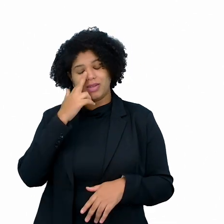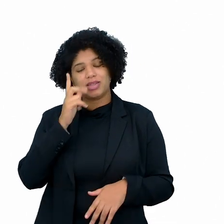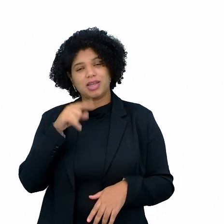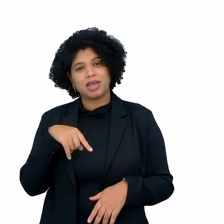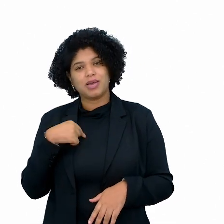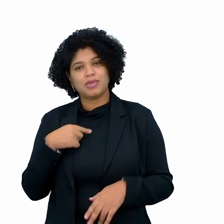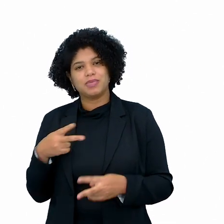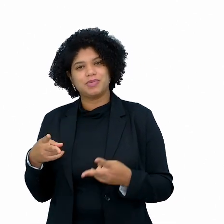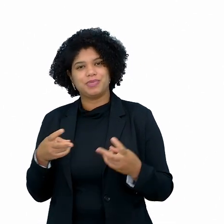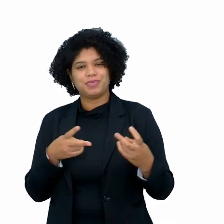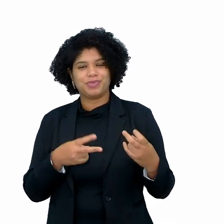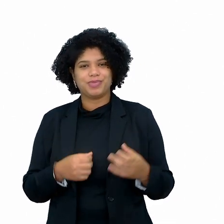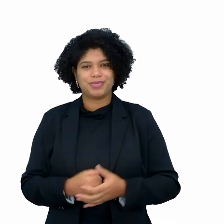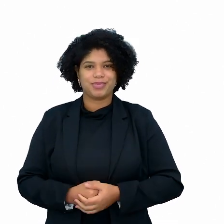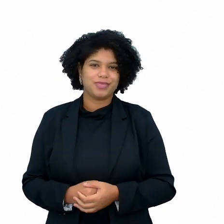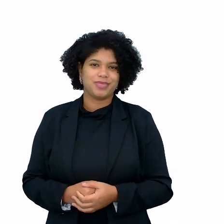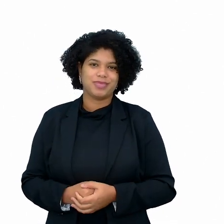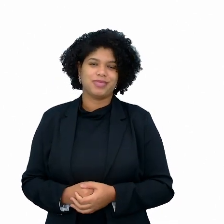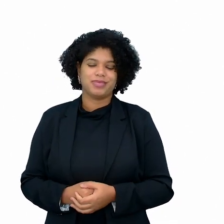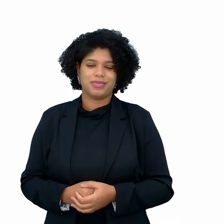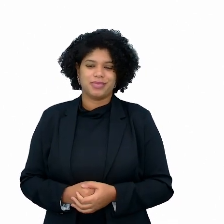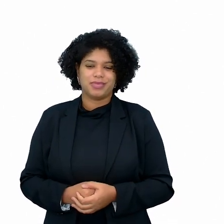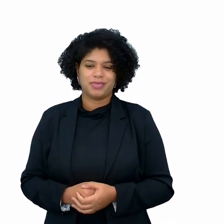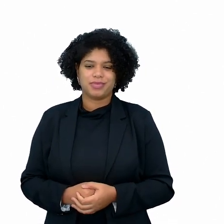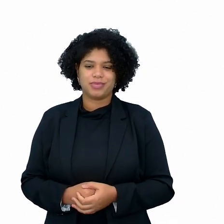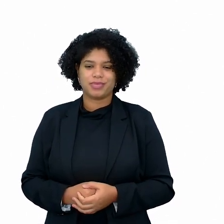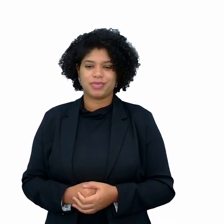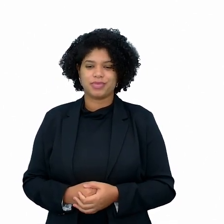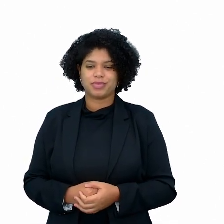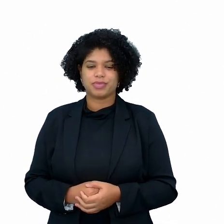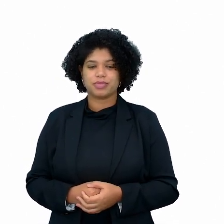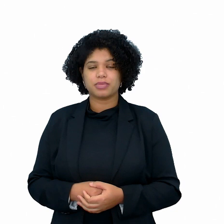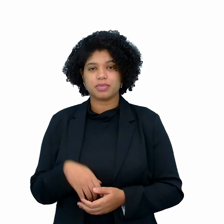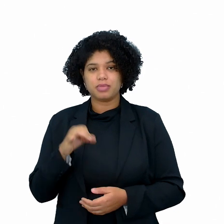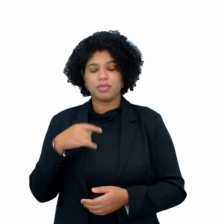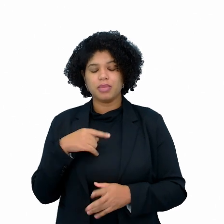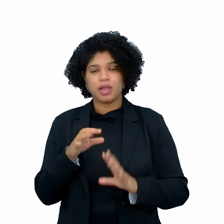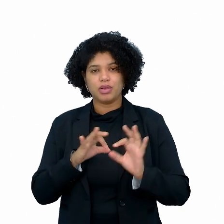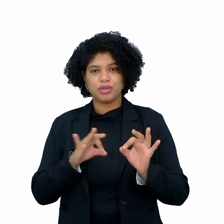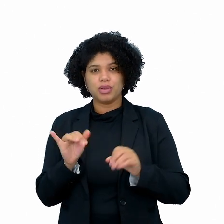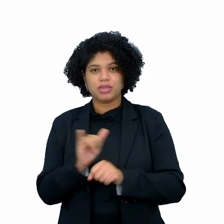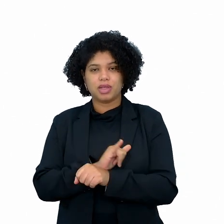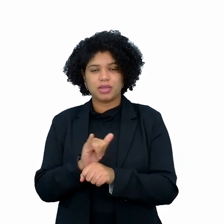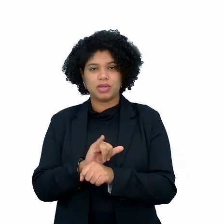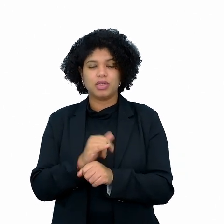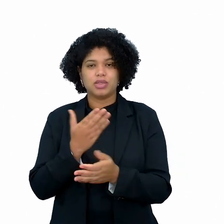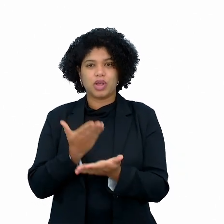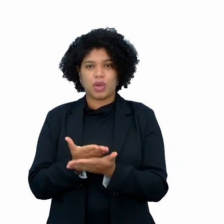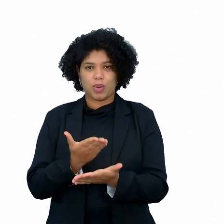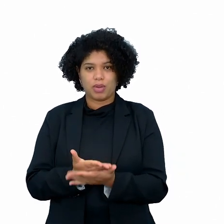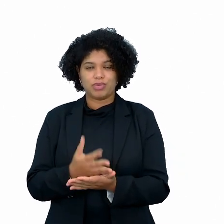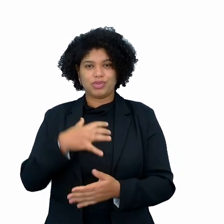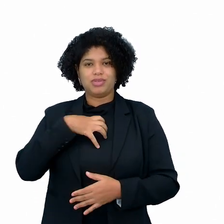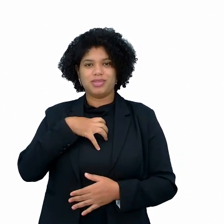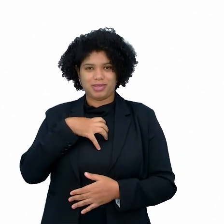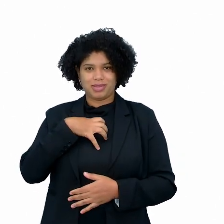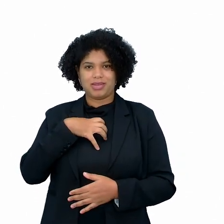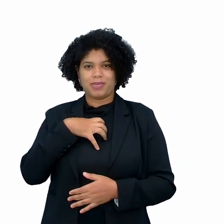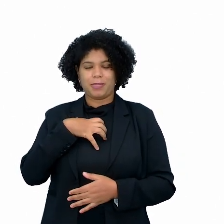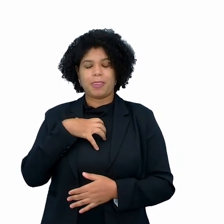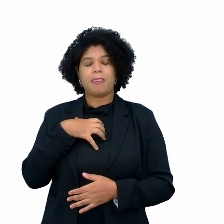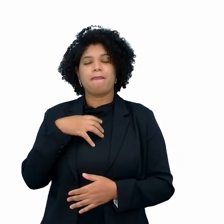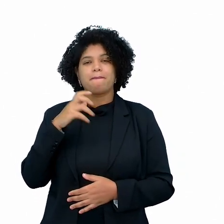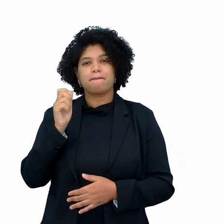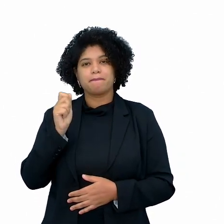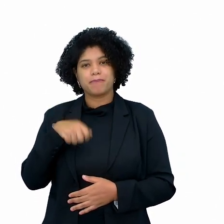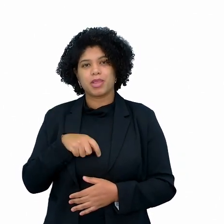né? Então, até assim, se eu organizar a minha estratégia de aula de uma forma e levar